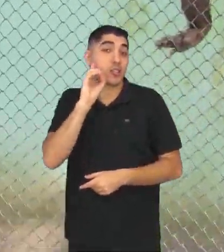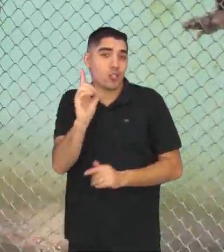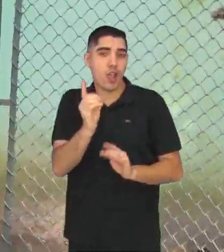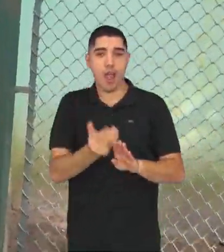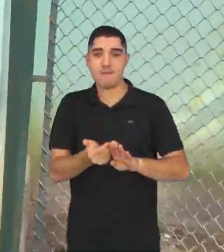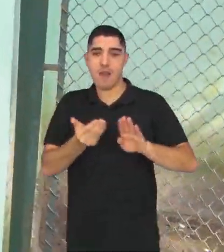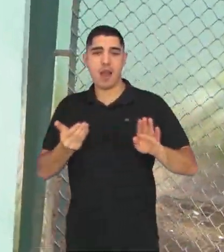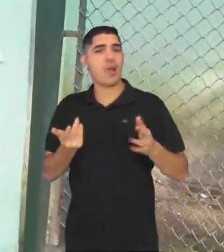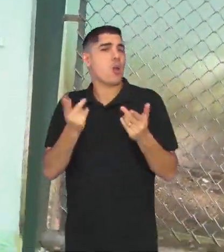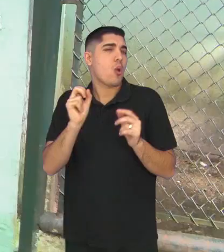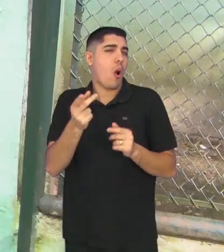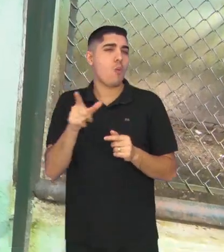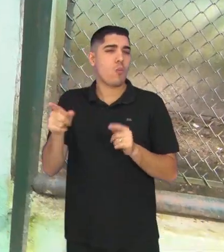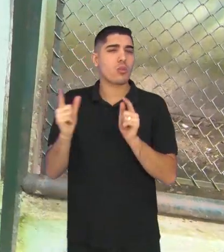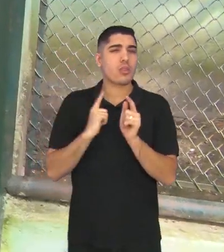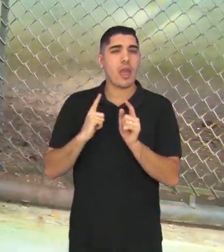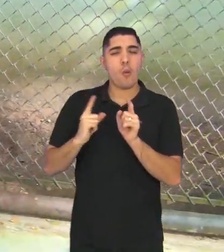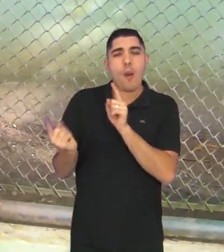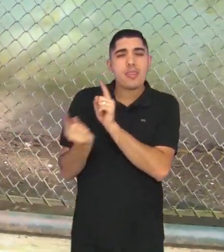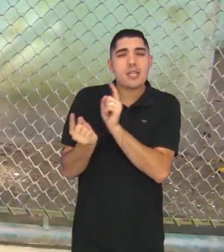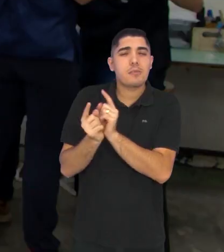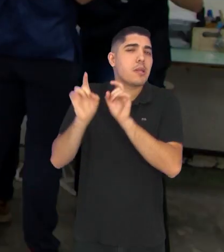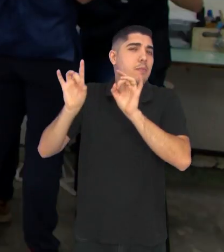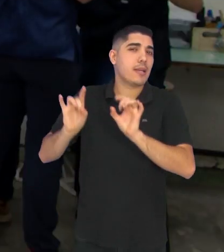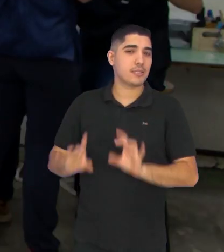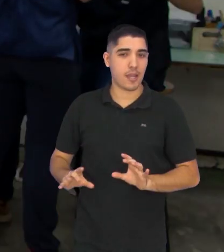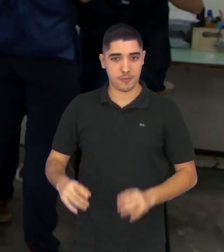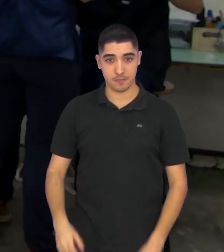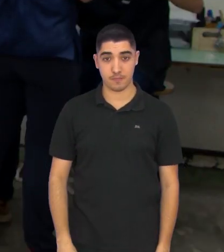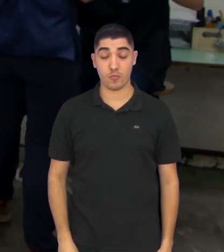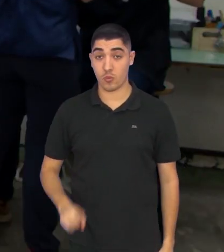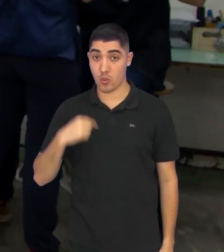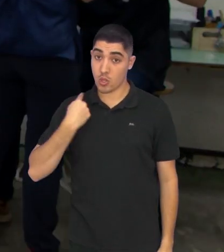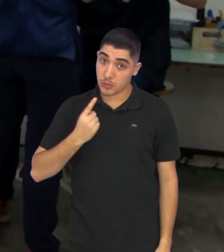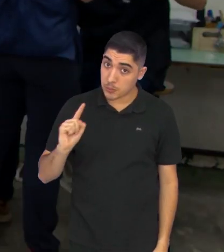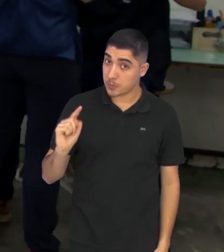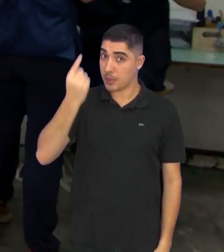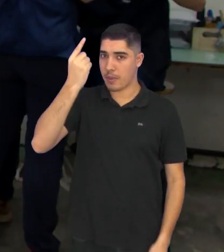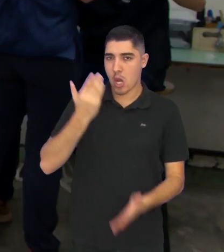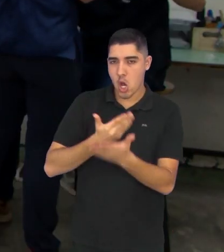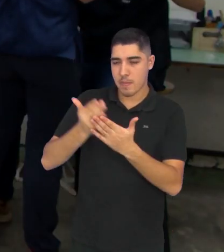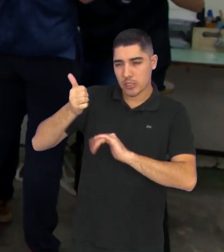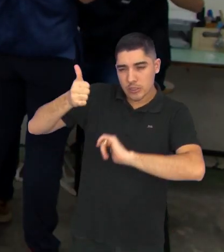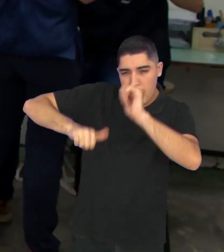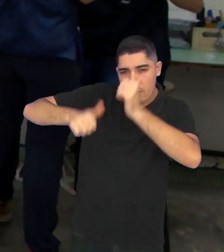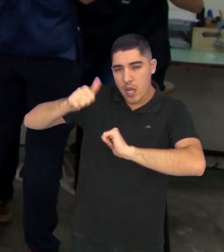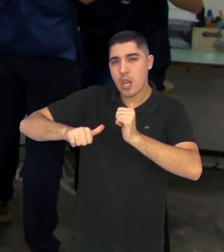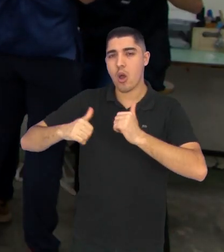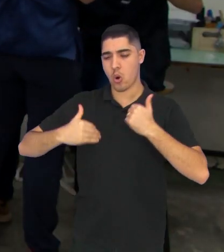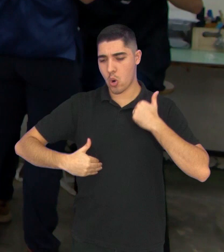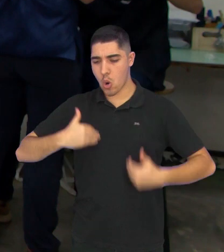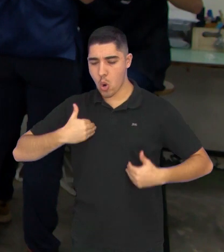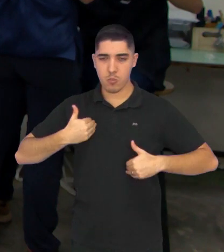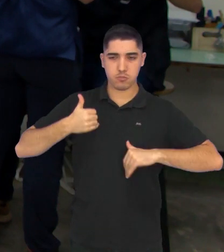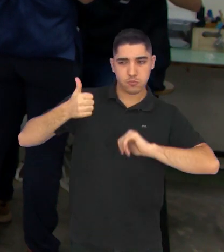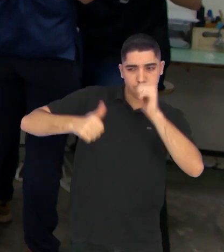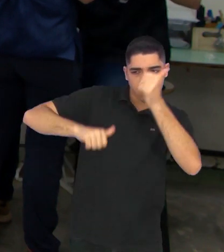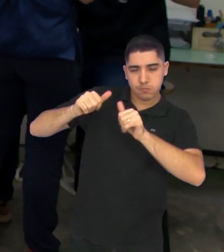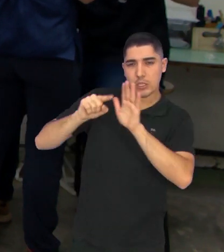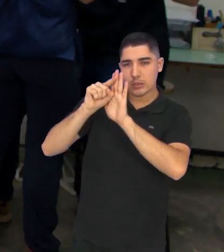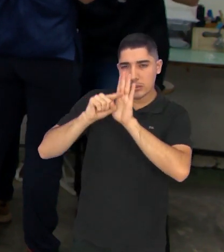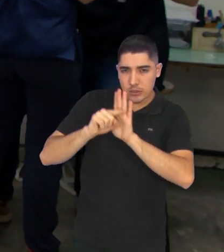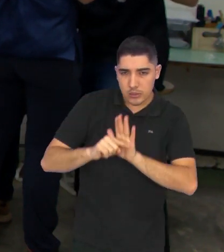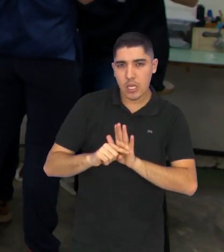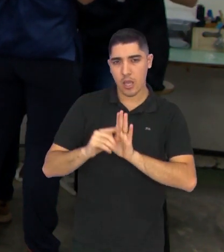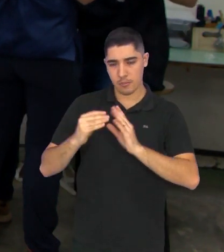ou recebem algum tipo de atendimento. A gente faz a primeira abordagem, né, de avaliação, exame físico, a gente